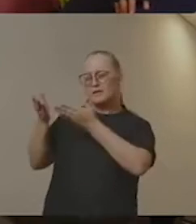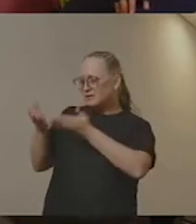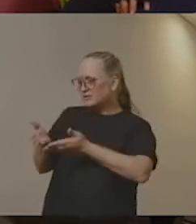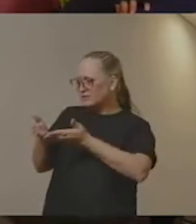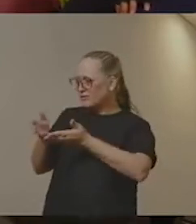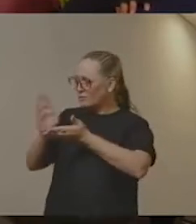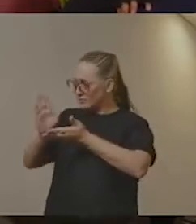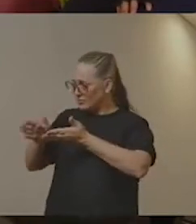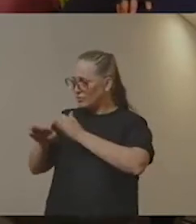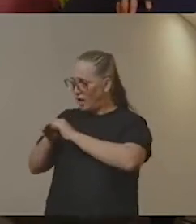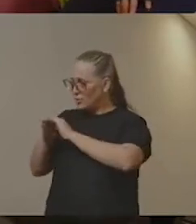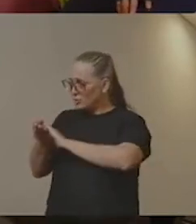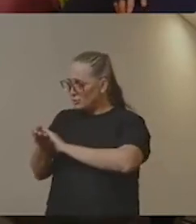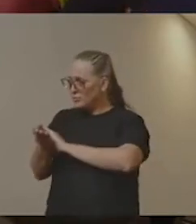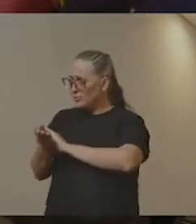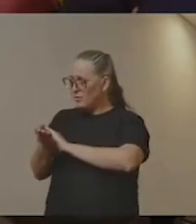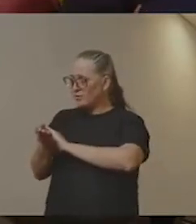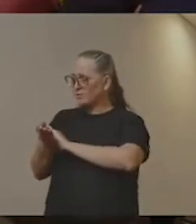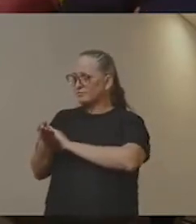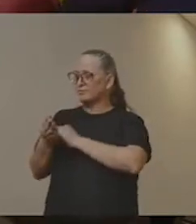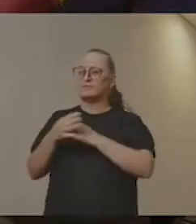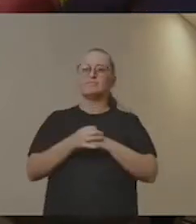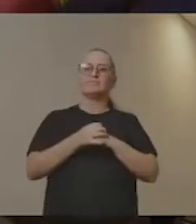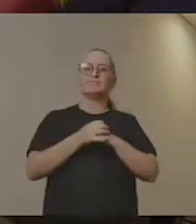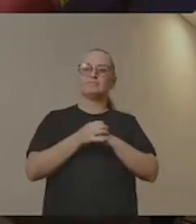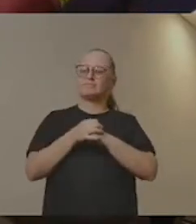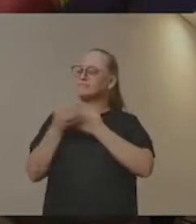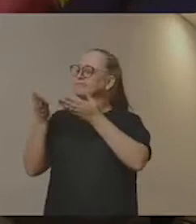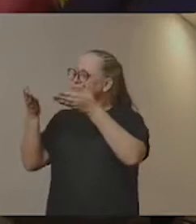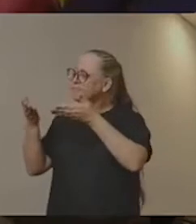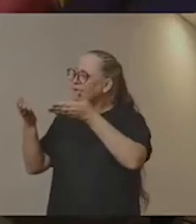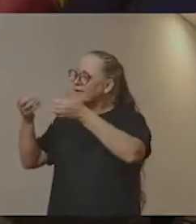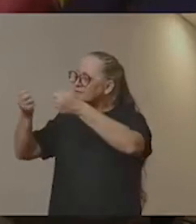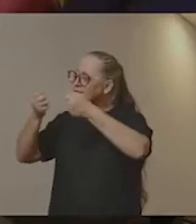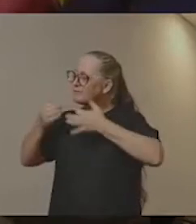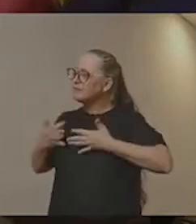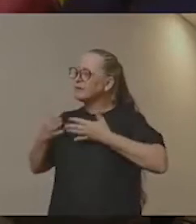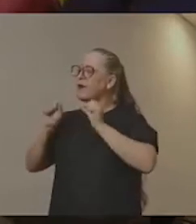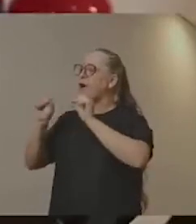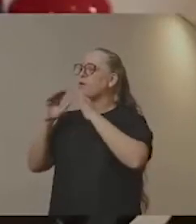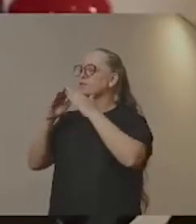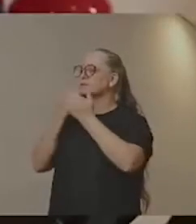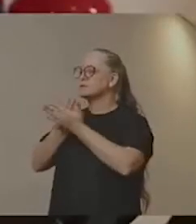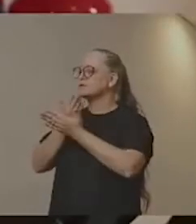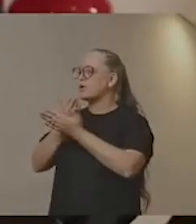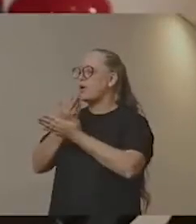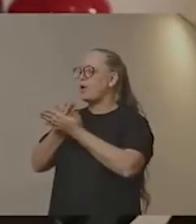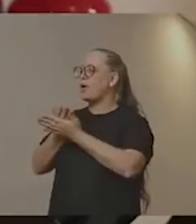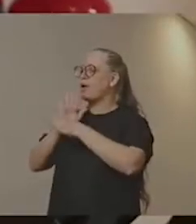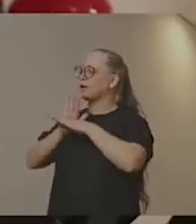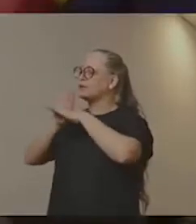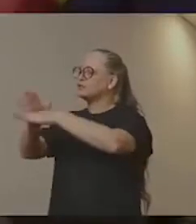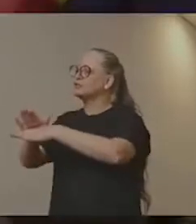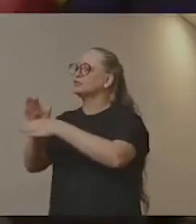Me fala, Áurea, o que a escola faz em relação à exclusão que está presente na sua vida? Elas me ajudam muito. Que